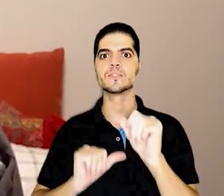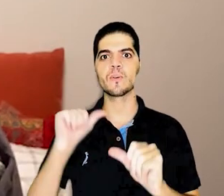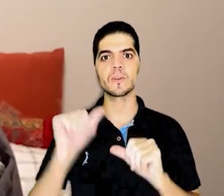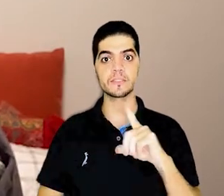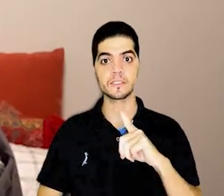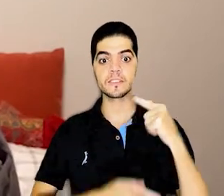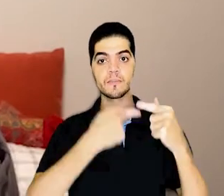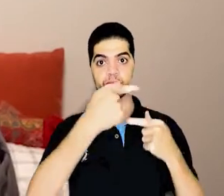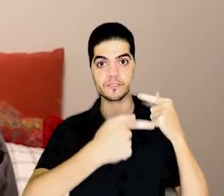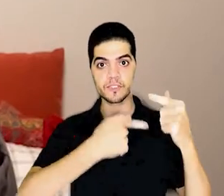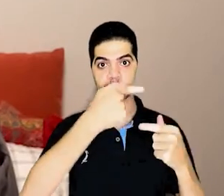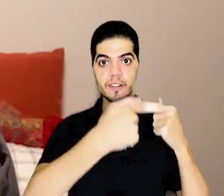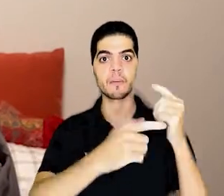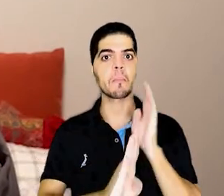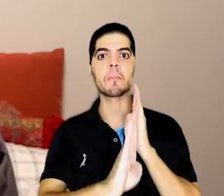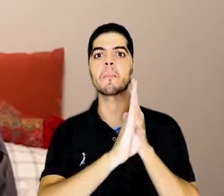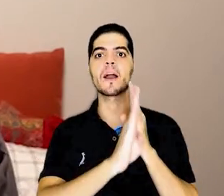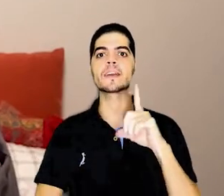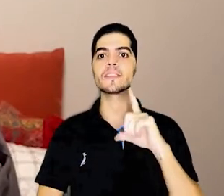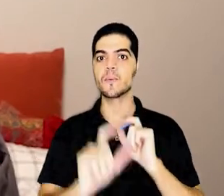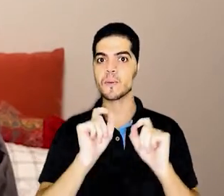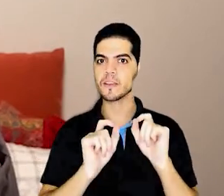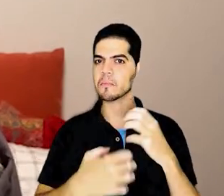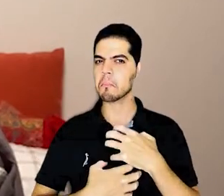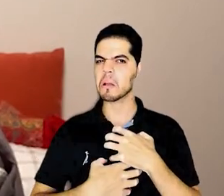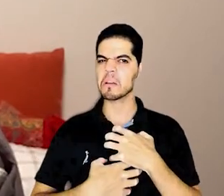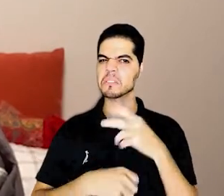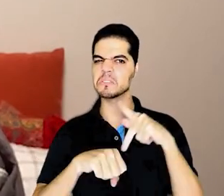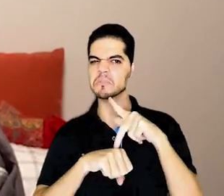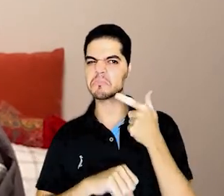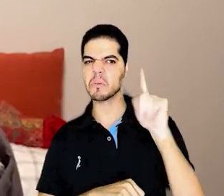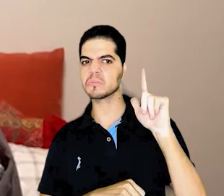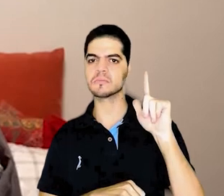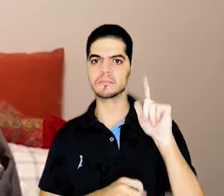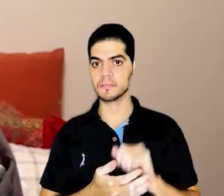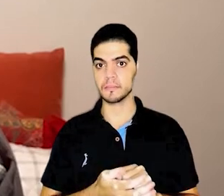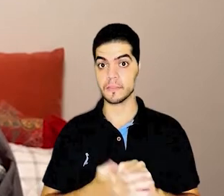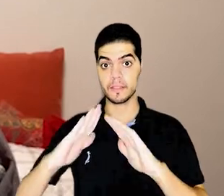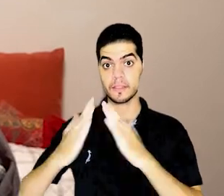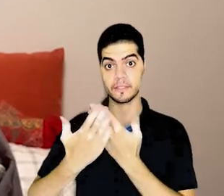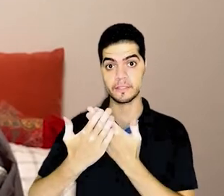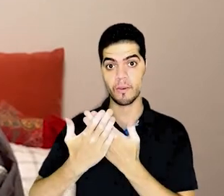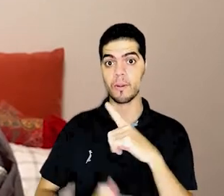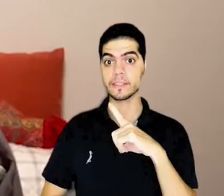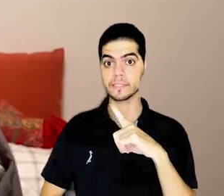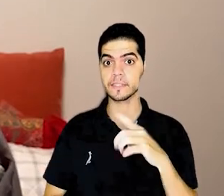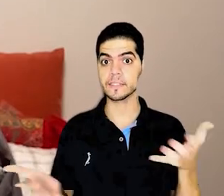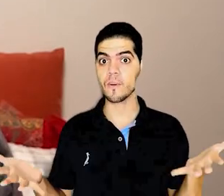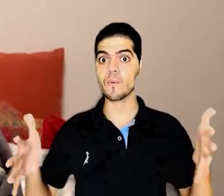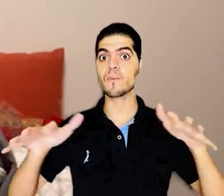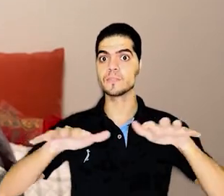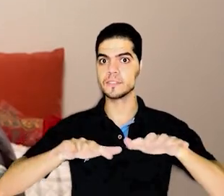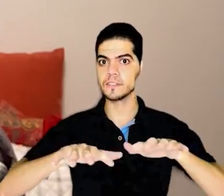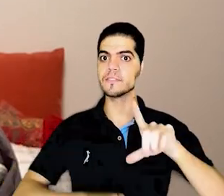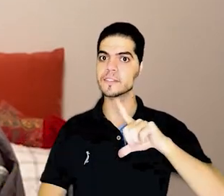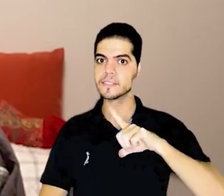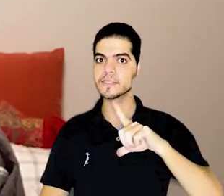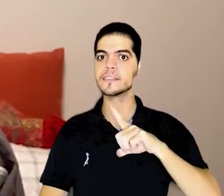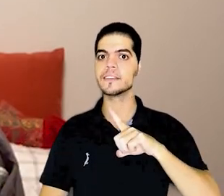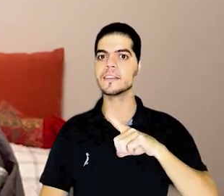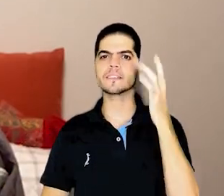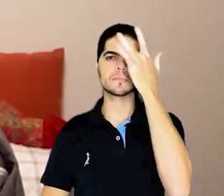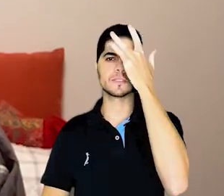novas gerações se identifiquem e não se sintam estrangeiras, e que escolas sejam tão inclusivas